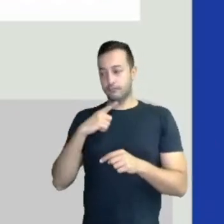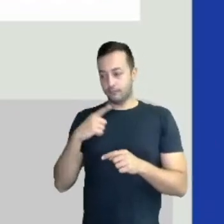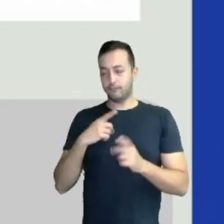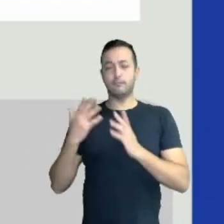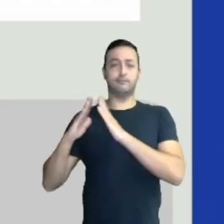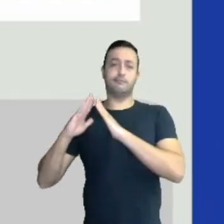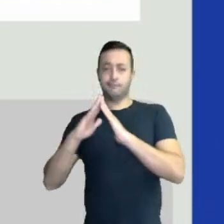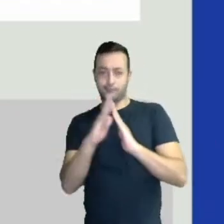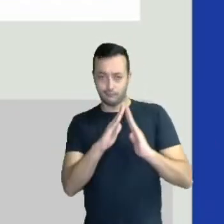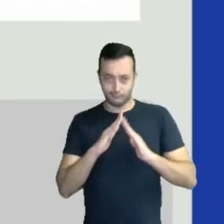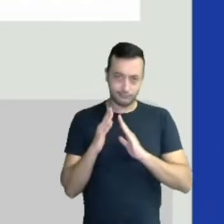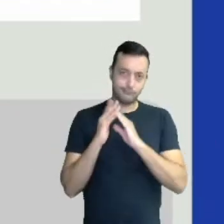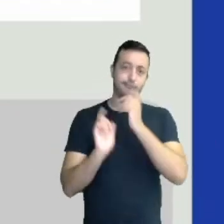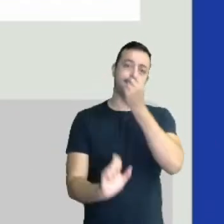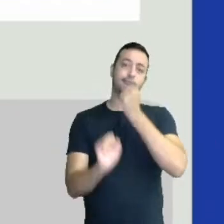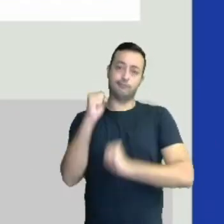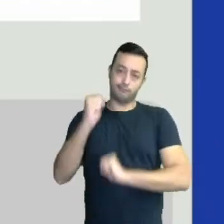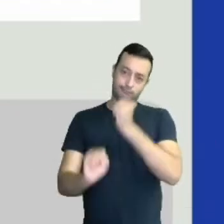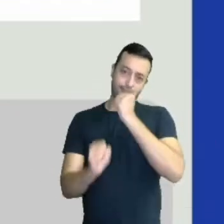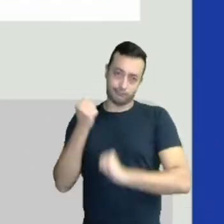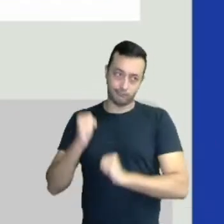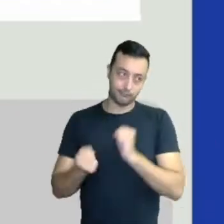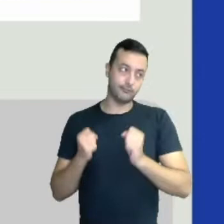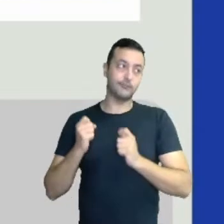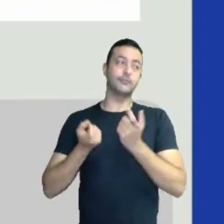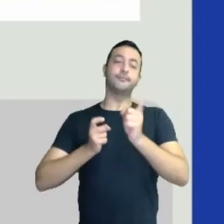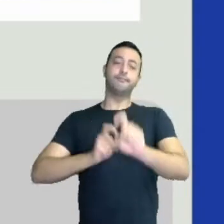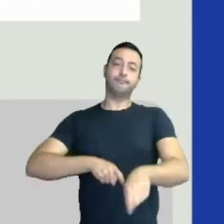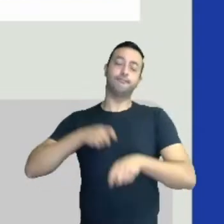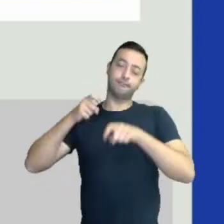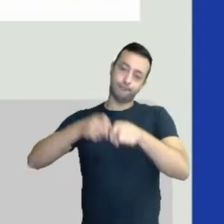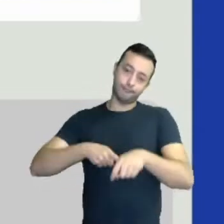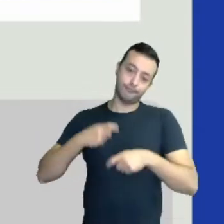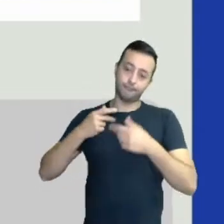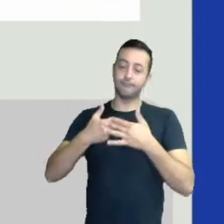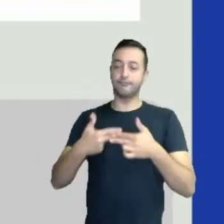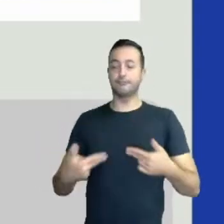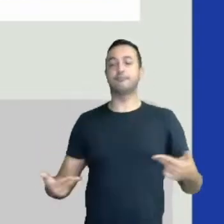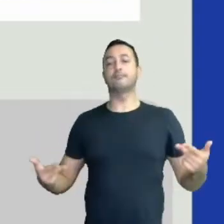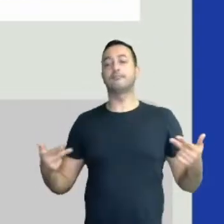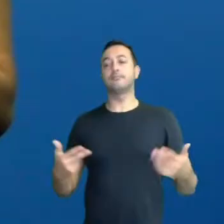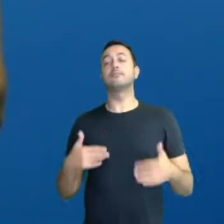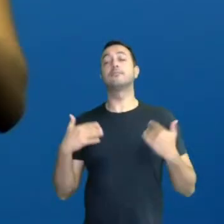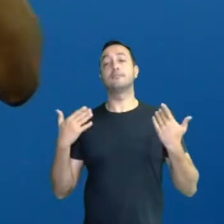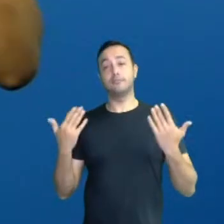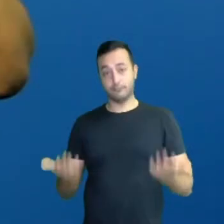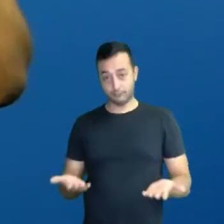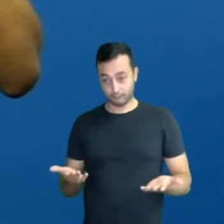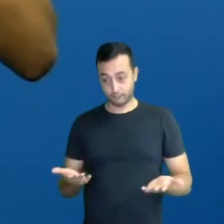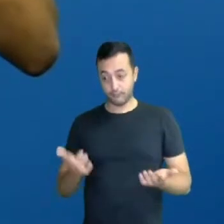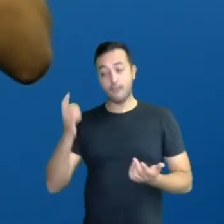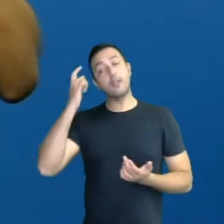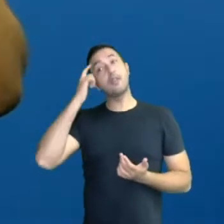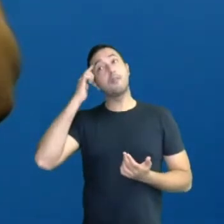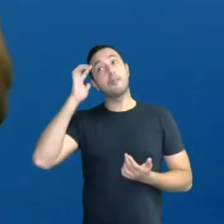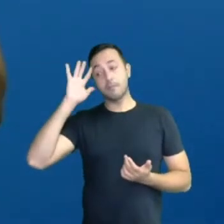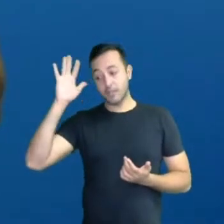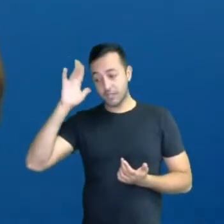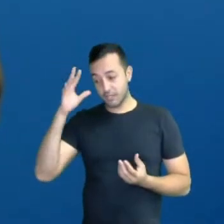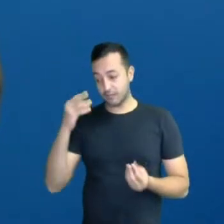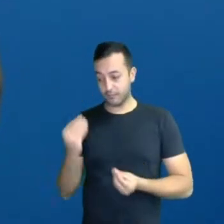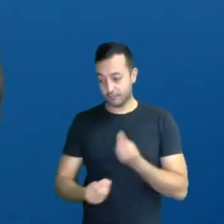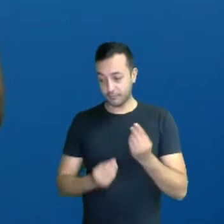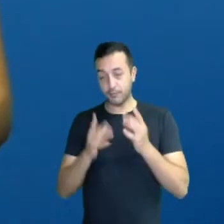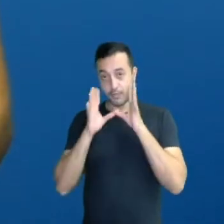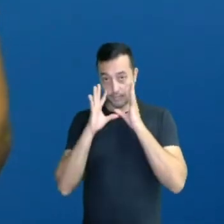muitas casas, indústrias, áreas agrícolas, urbe, enfim. Então, pessoal, vamos pensar na seguinte